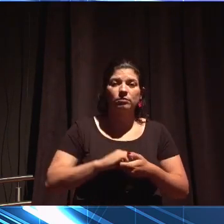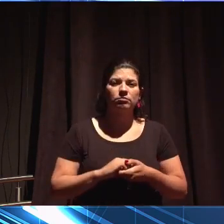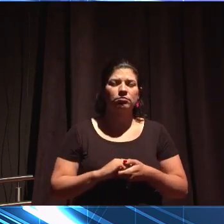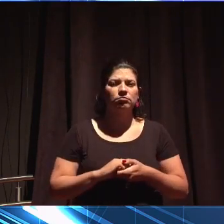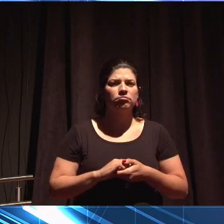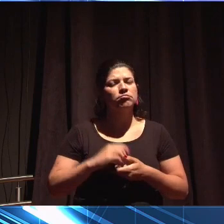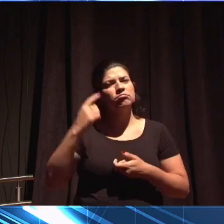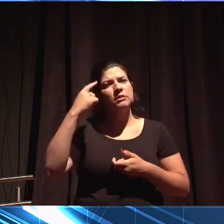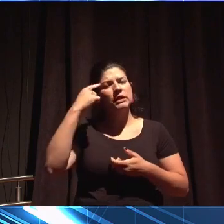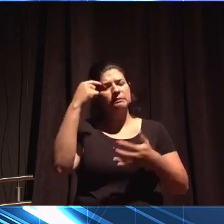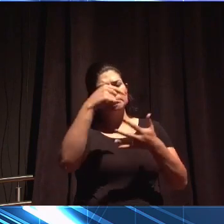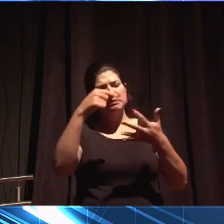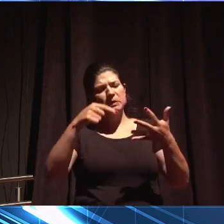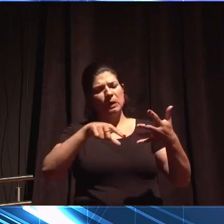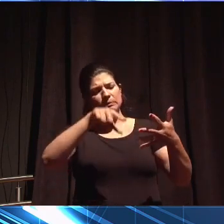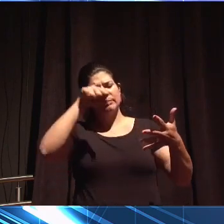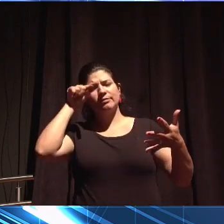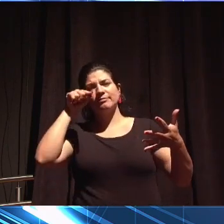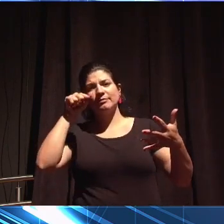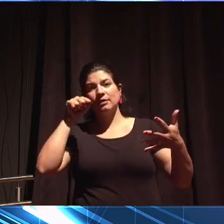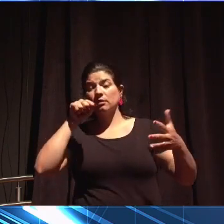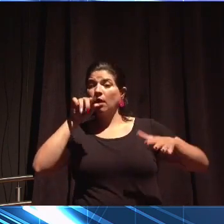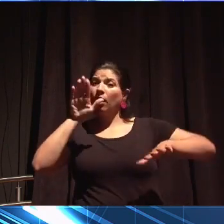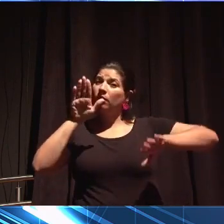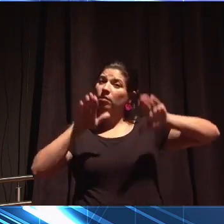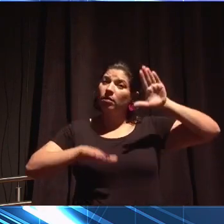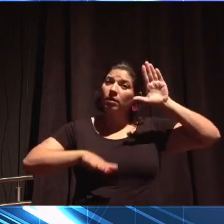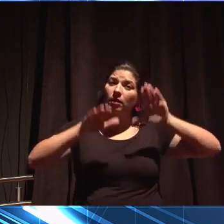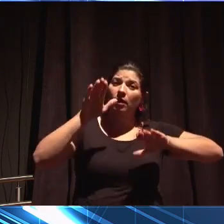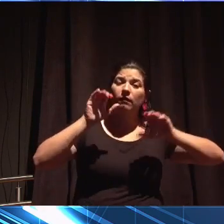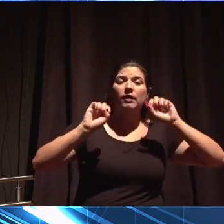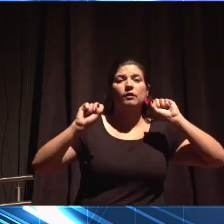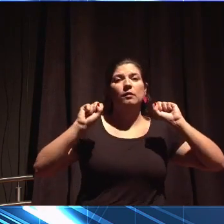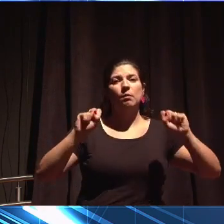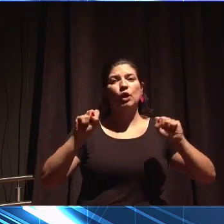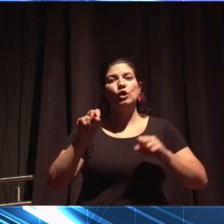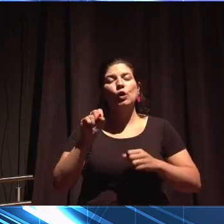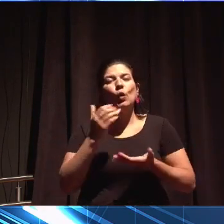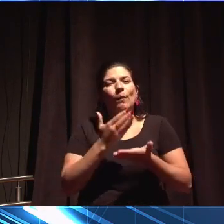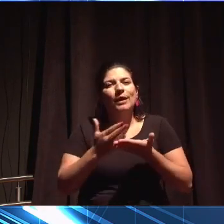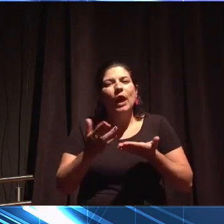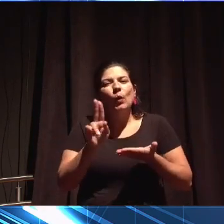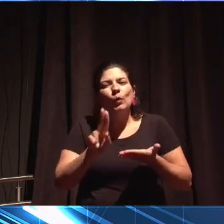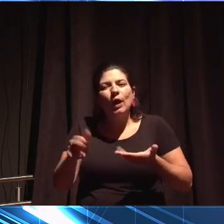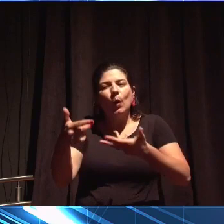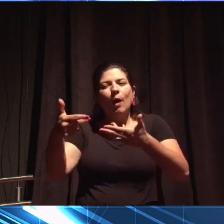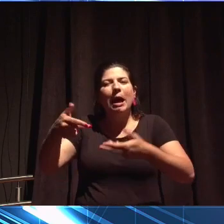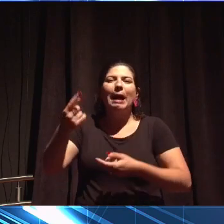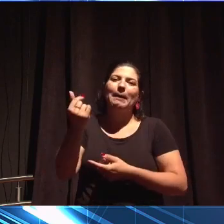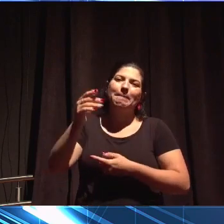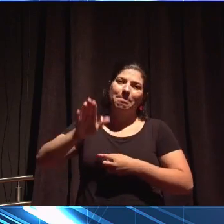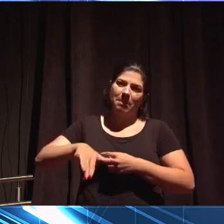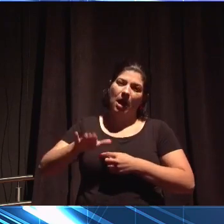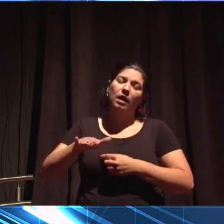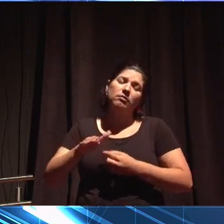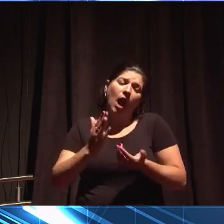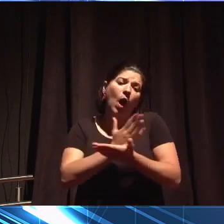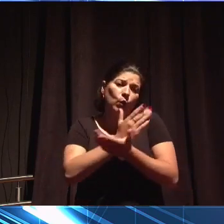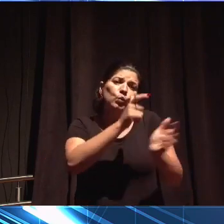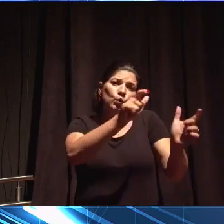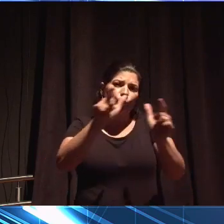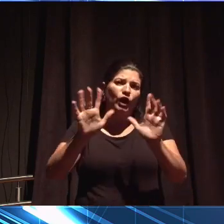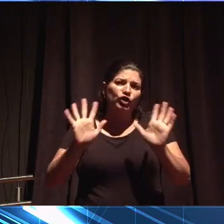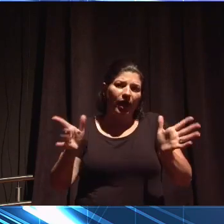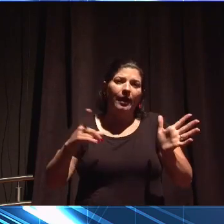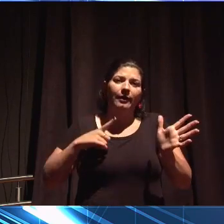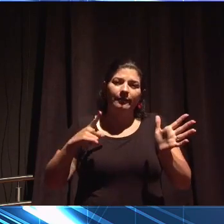de pegar os requisitos ali, talvez a gente possa começar a usar regiões mais baratas. Isso eu acredito que já é feito em muitos lugares, né, até